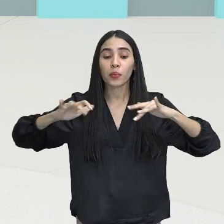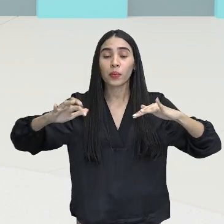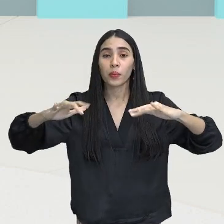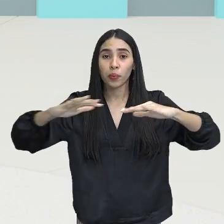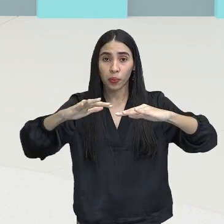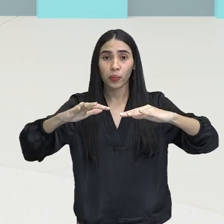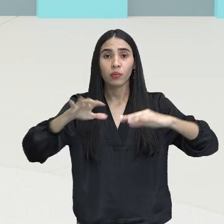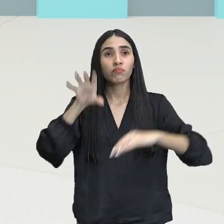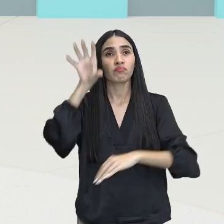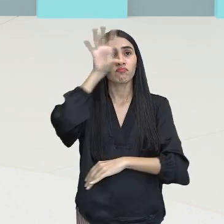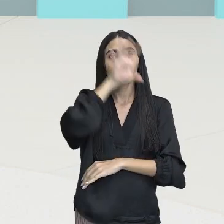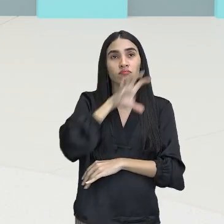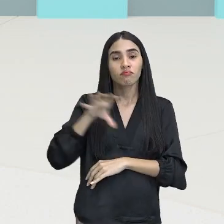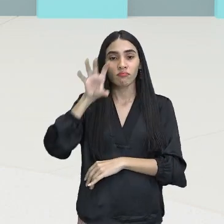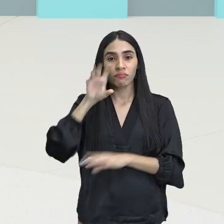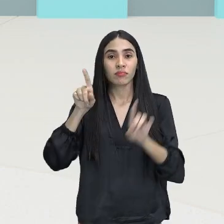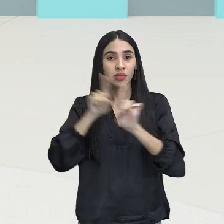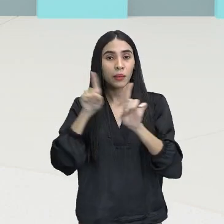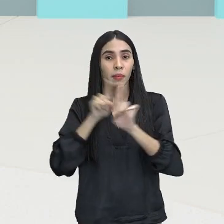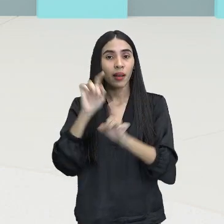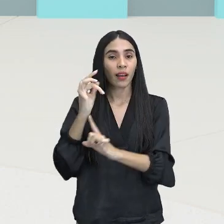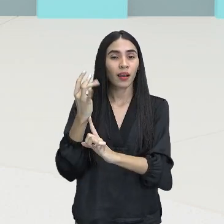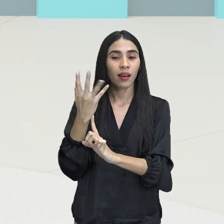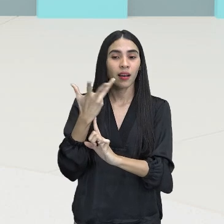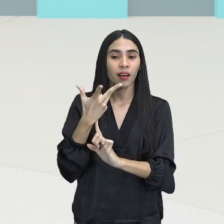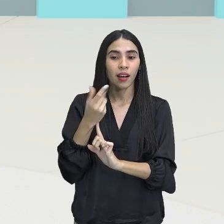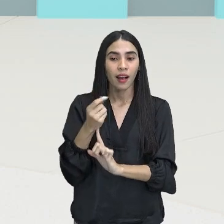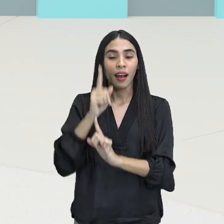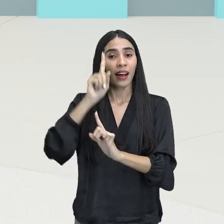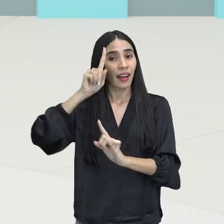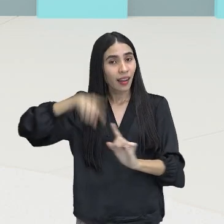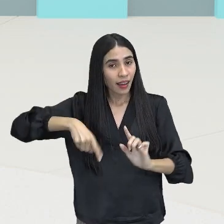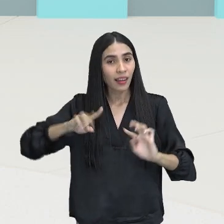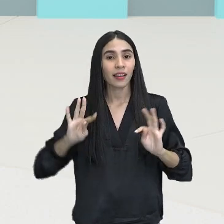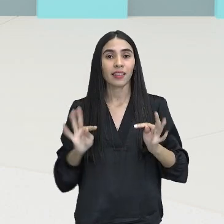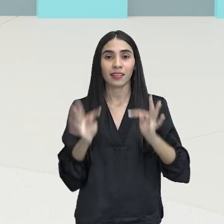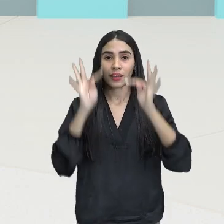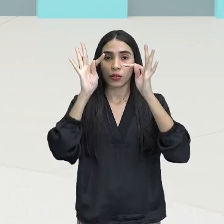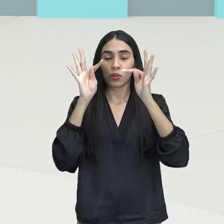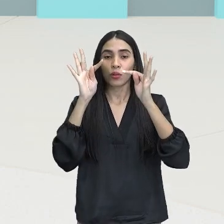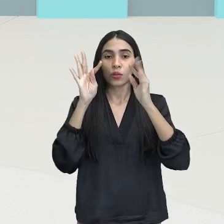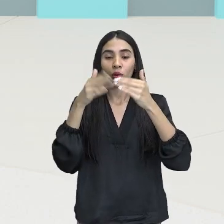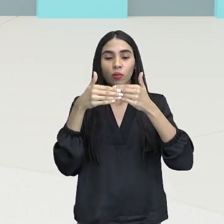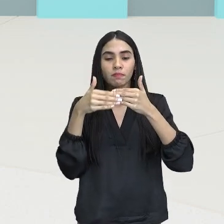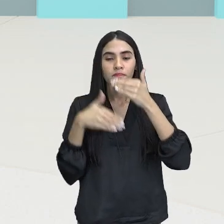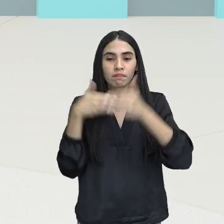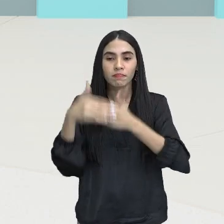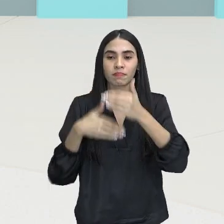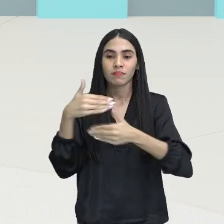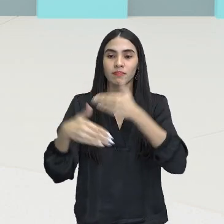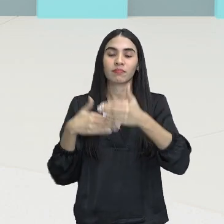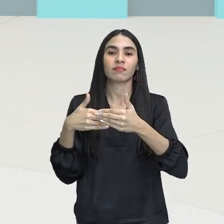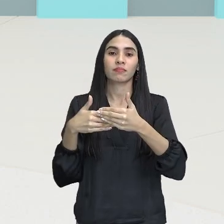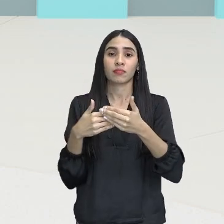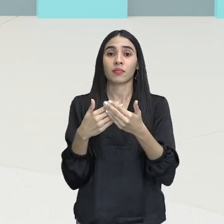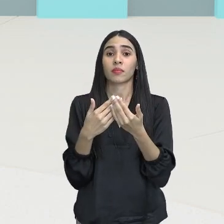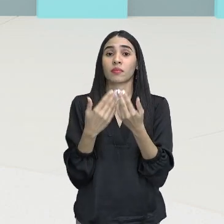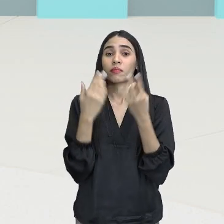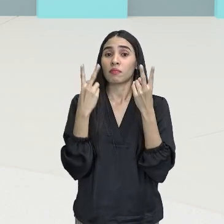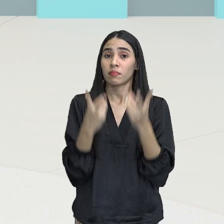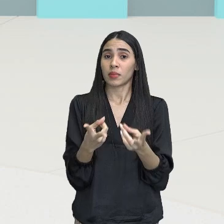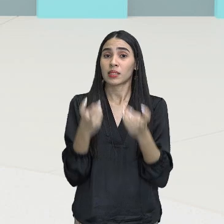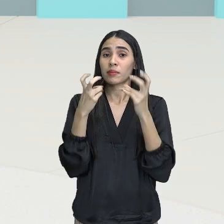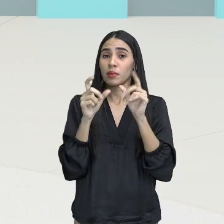abrangente. E que as artes, elas também são tecnológicas desde os seus primórdios, porque a gente olha